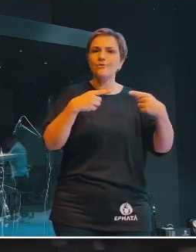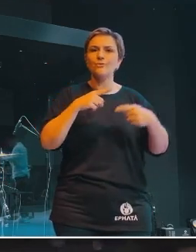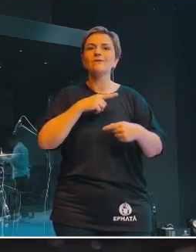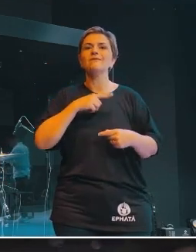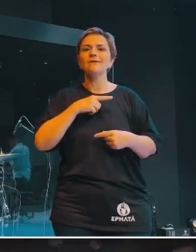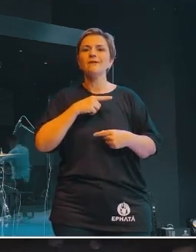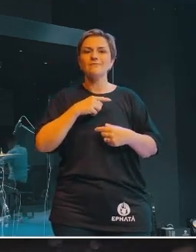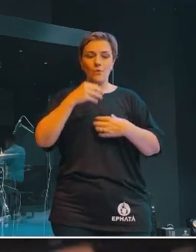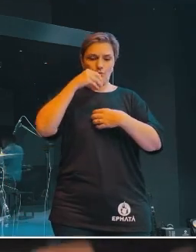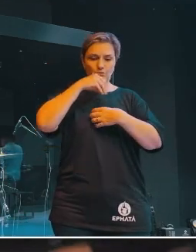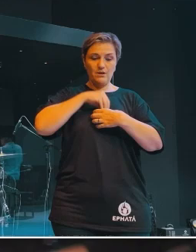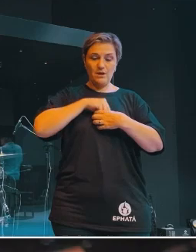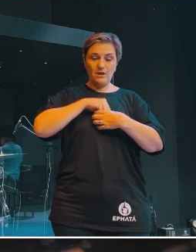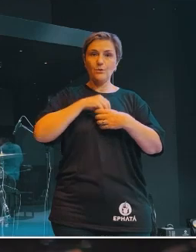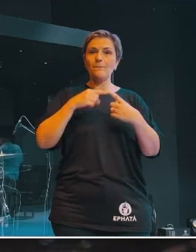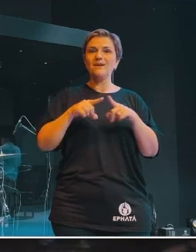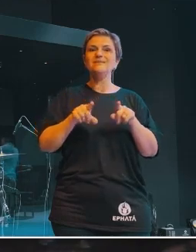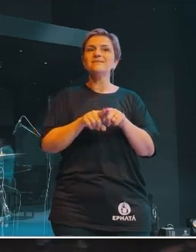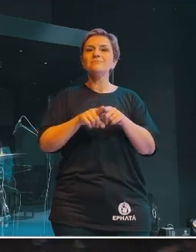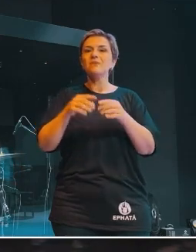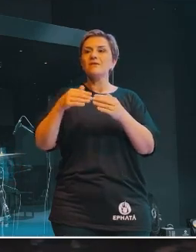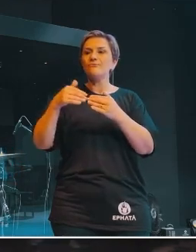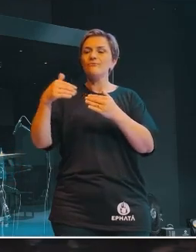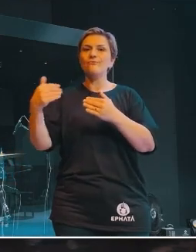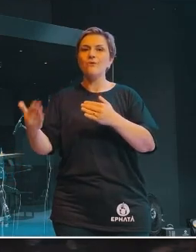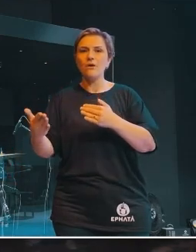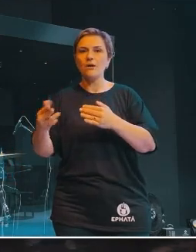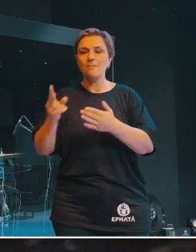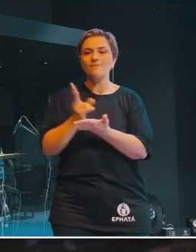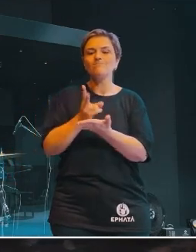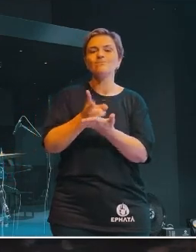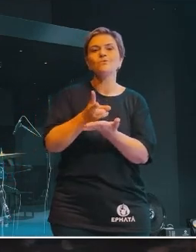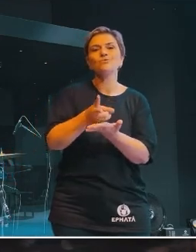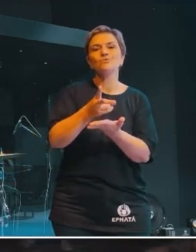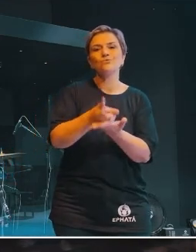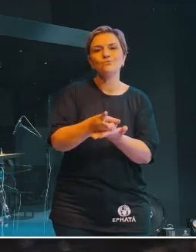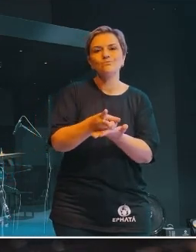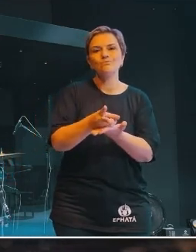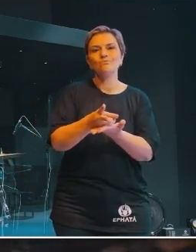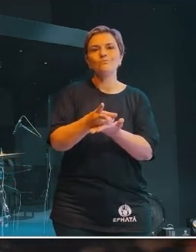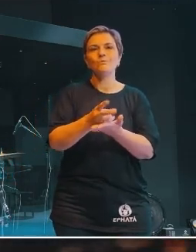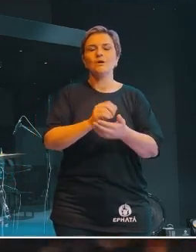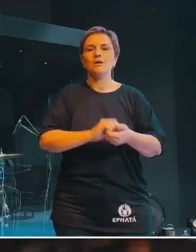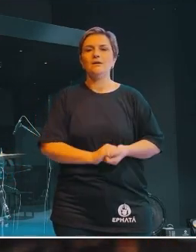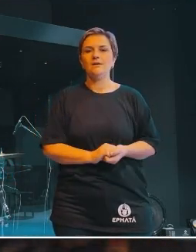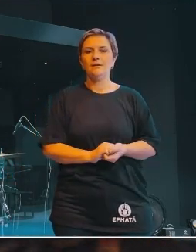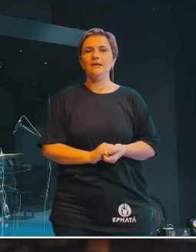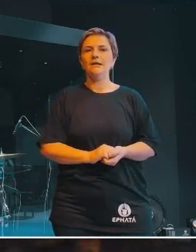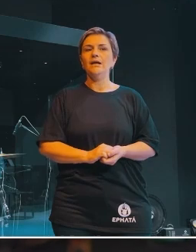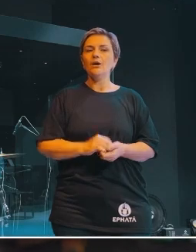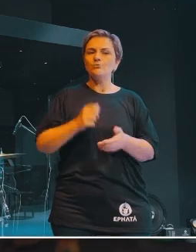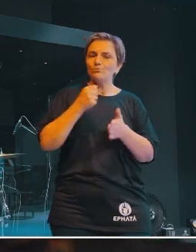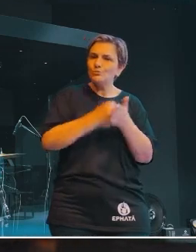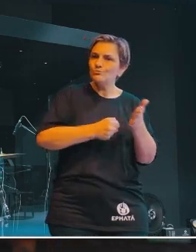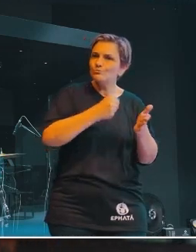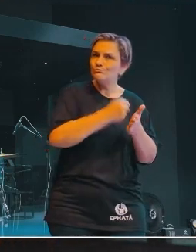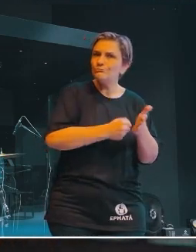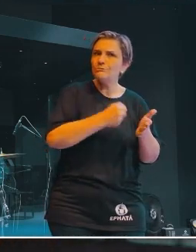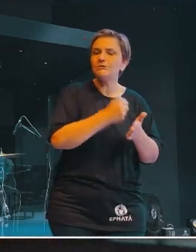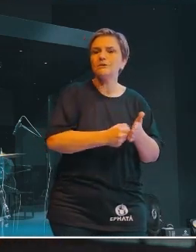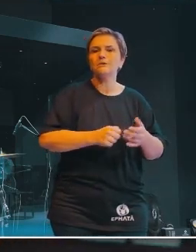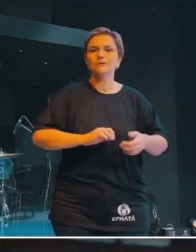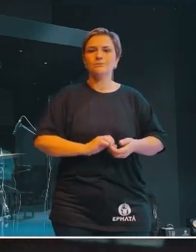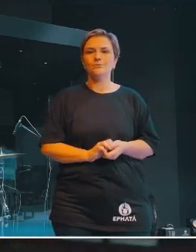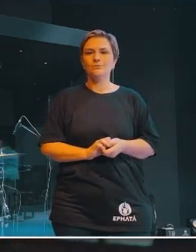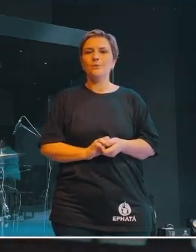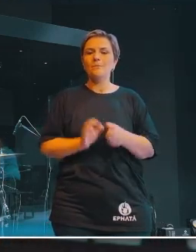seja do lado de dentro, mas também do lado de fora, para permanecer, combatendo o bom combate, para guardar